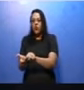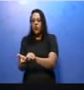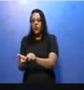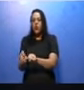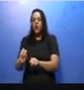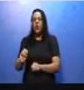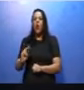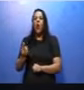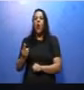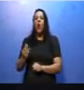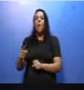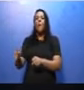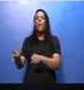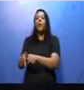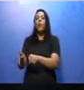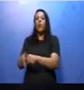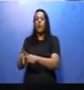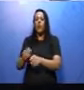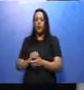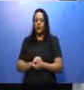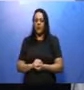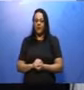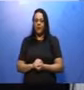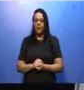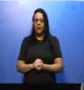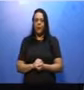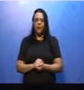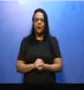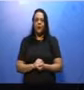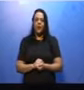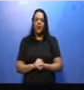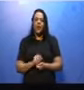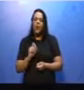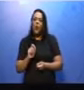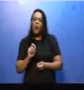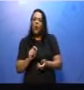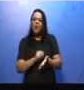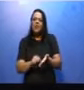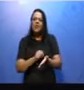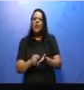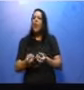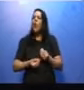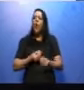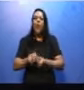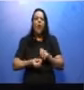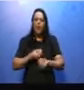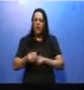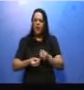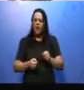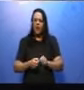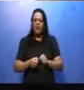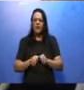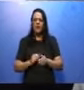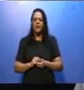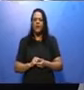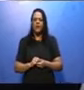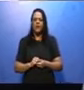Antecedente. Na escrita, ligam-se ao antecedente diretamente sem